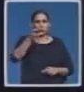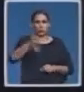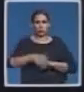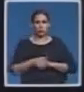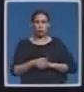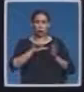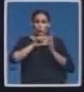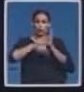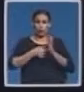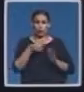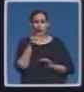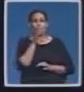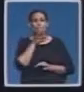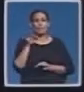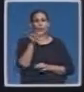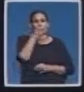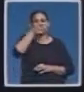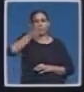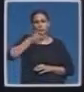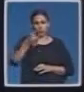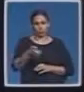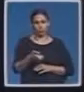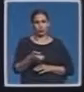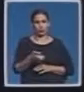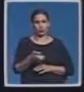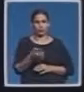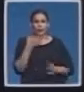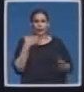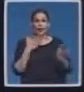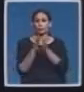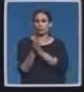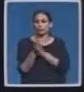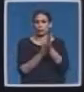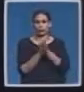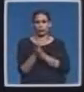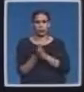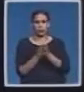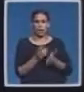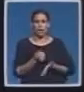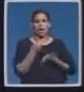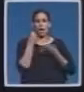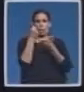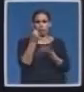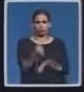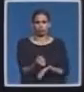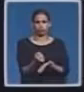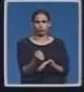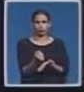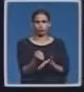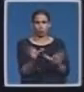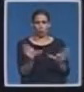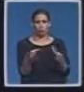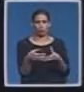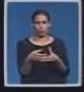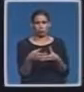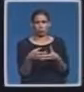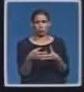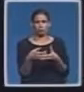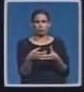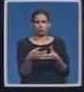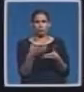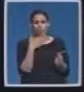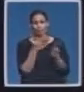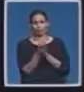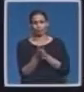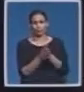as famílias. Vamos aproveitar de imediato os fundos comunitários e vamos avançar com os